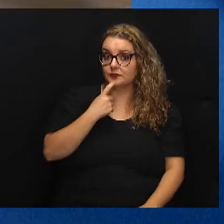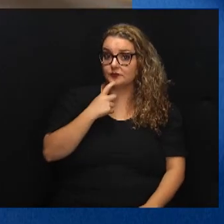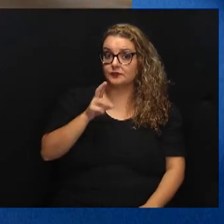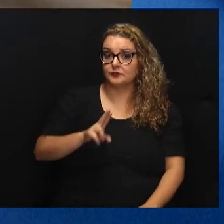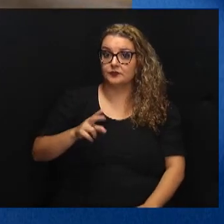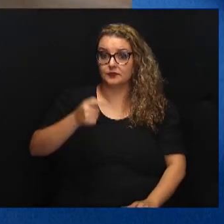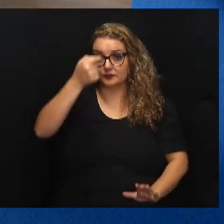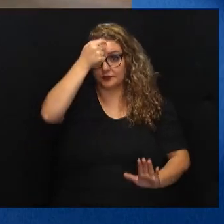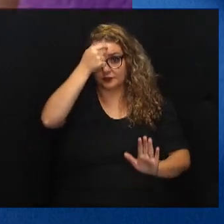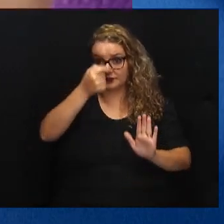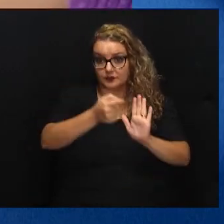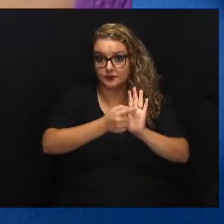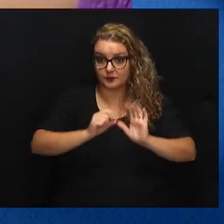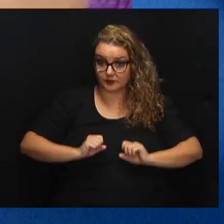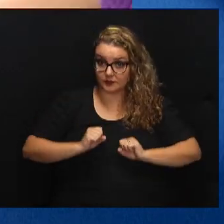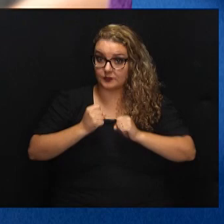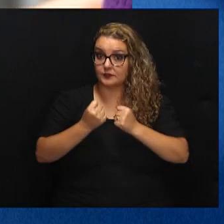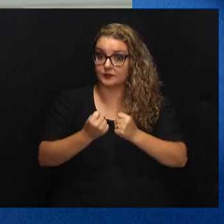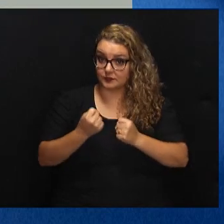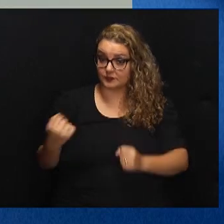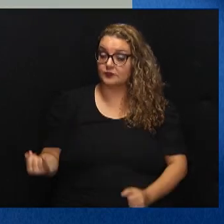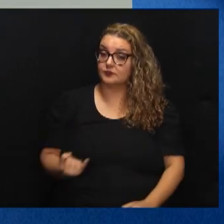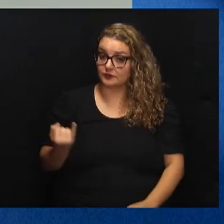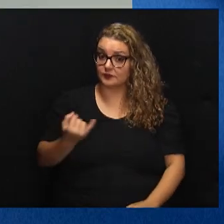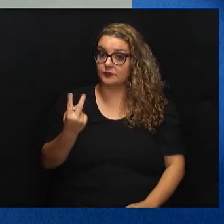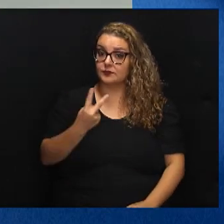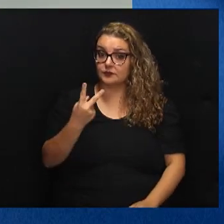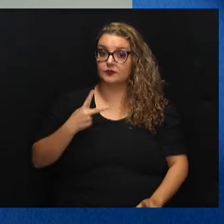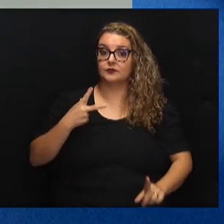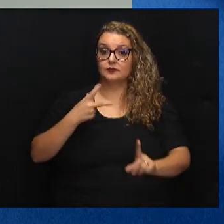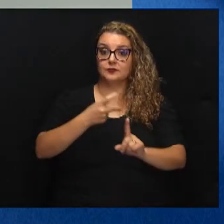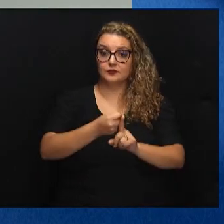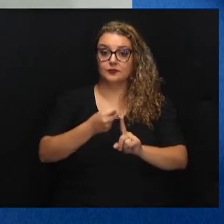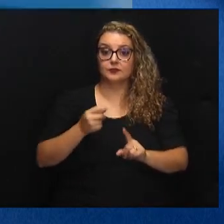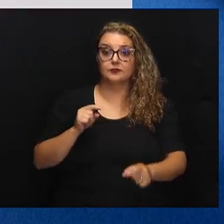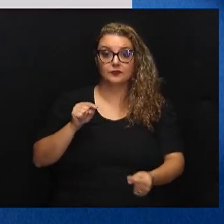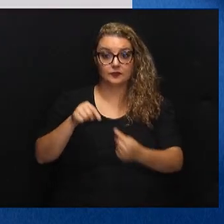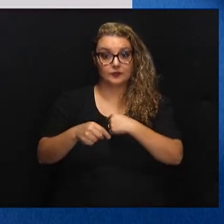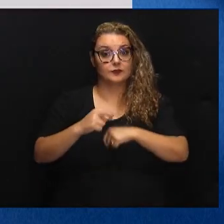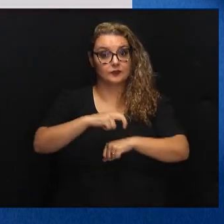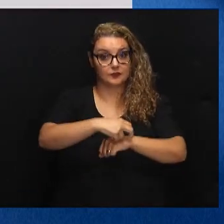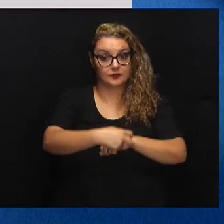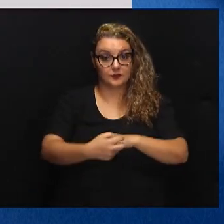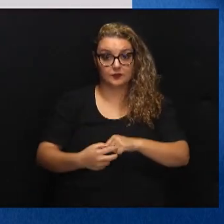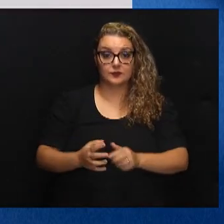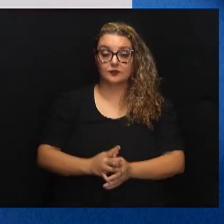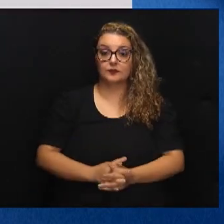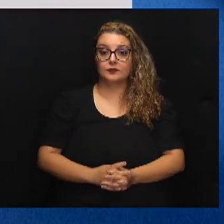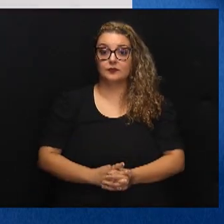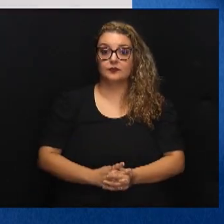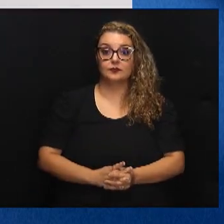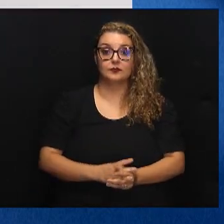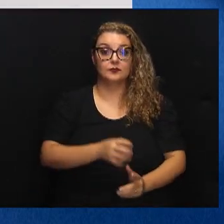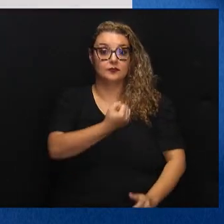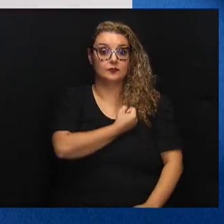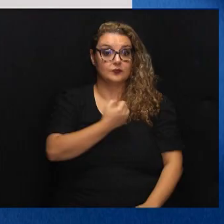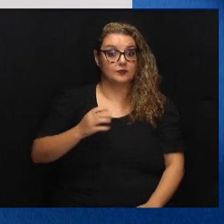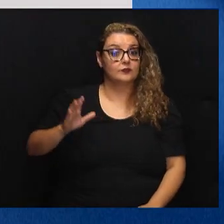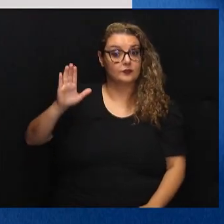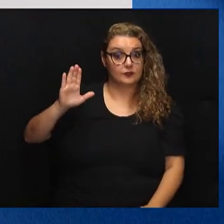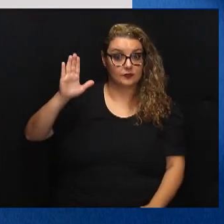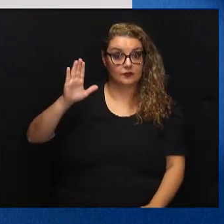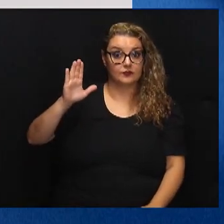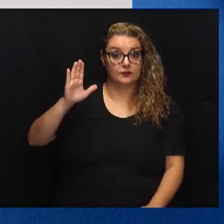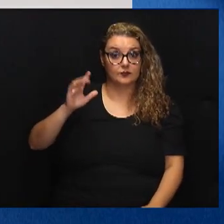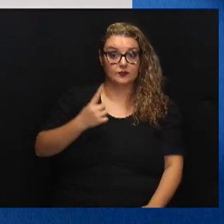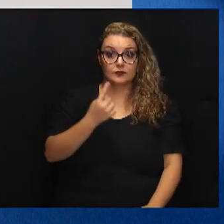e reforça a importância da segunda dose da vacina contra a dengue. Número de candidatos que tiraram